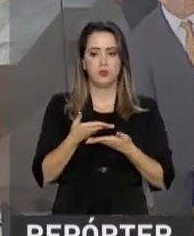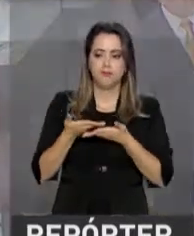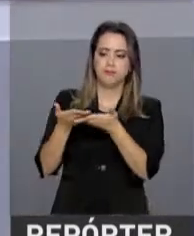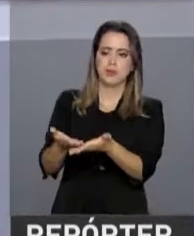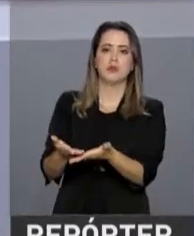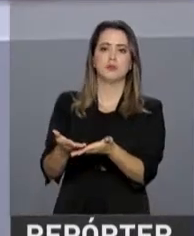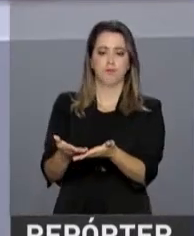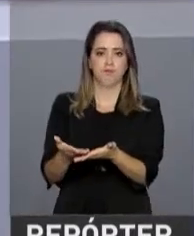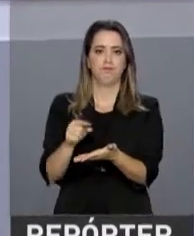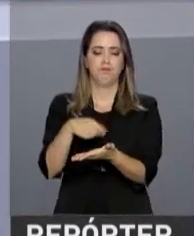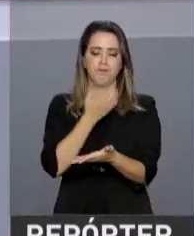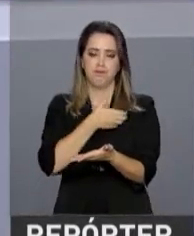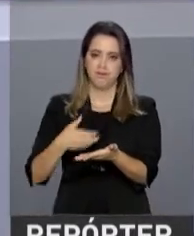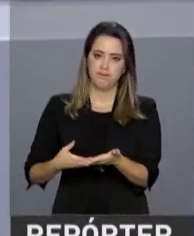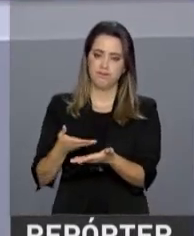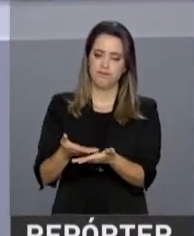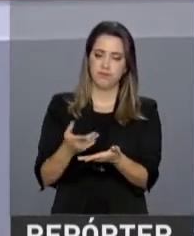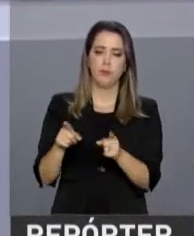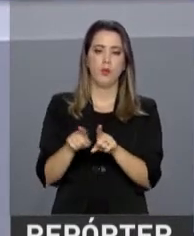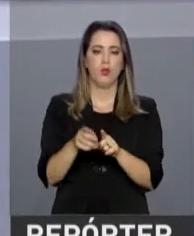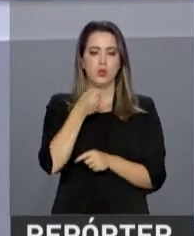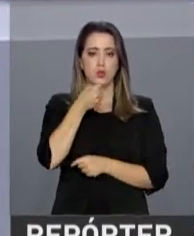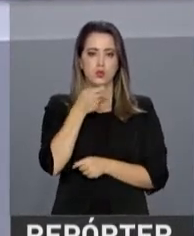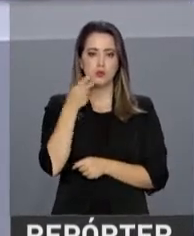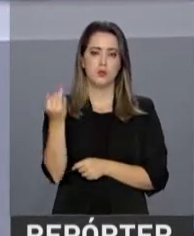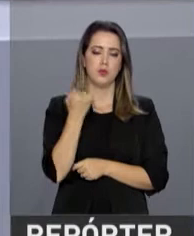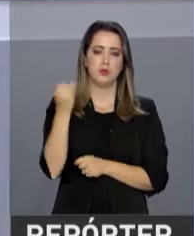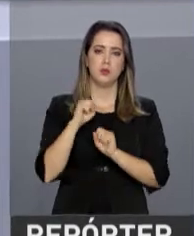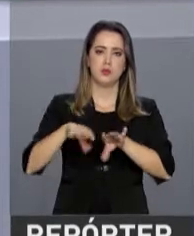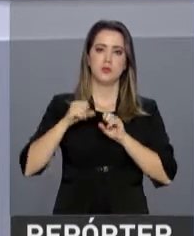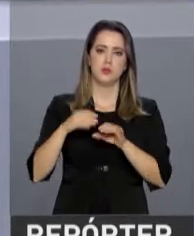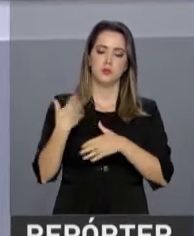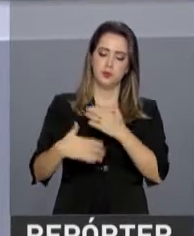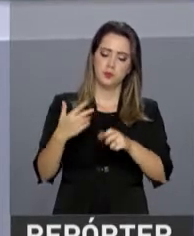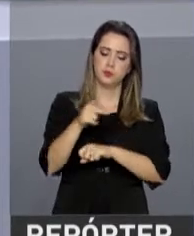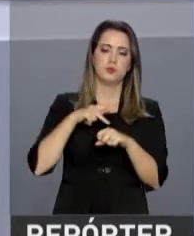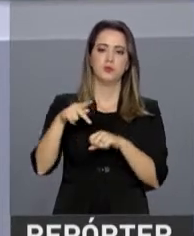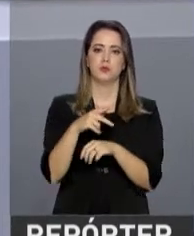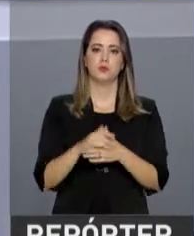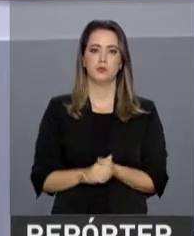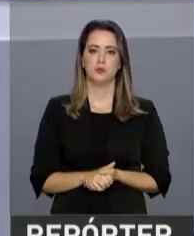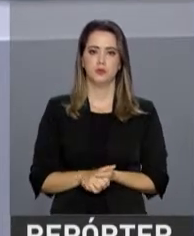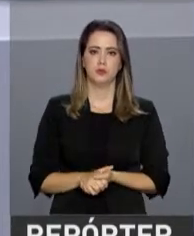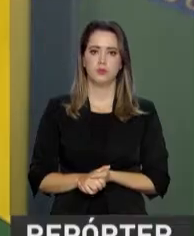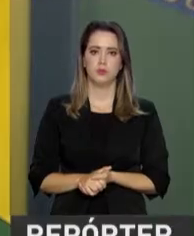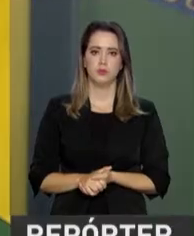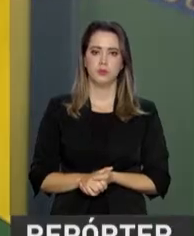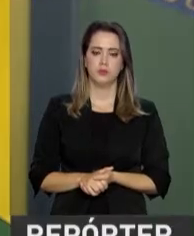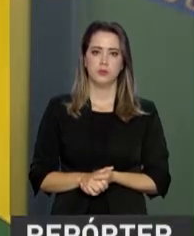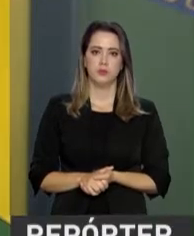em discurso o presidente michel temer destacou a importância da educação para o desenvolvimento do país